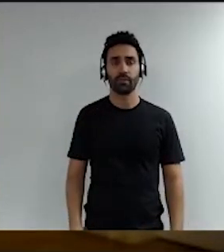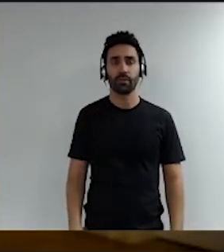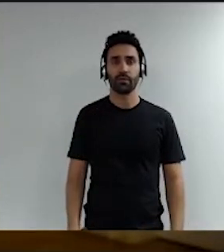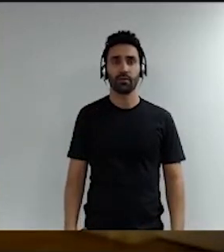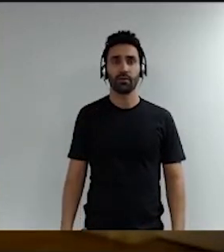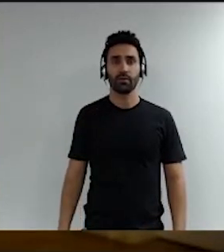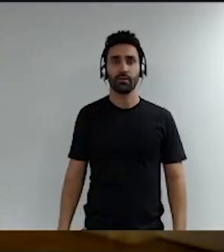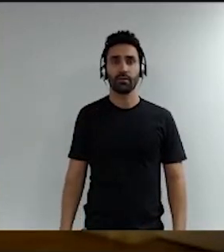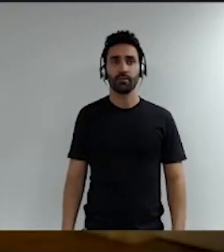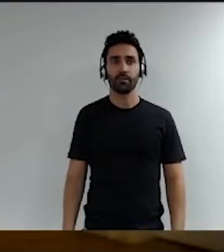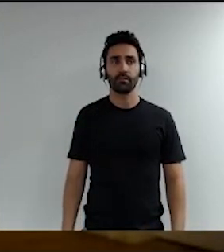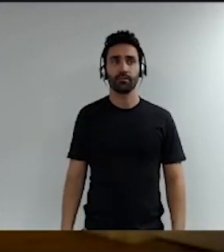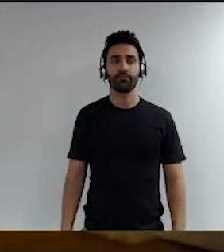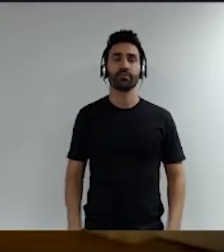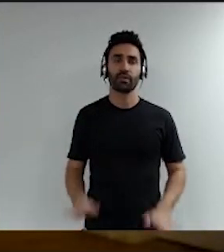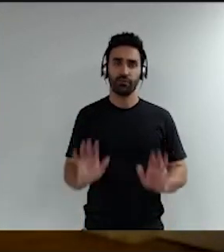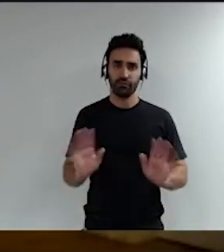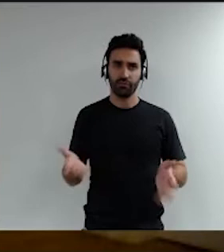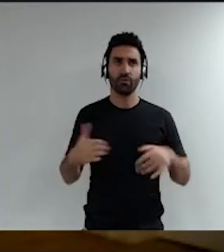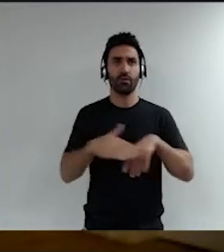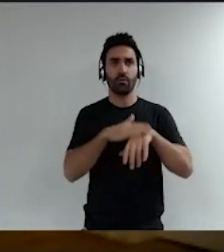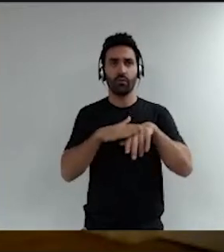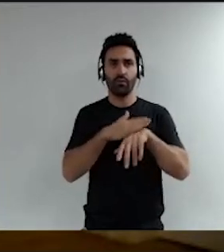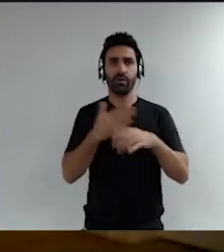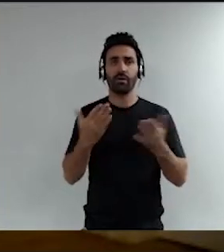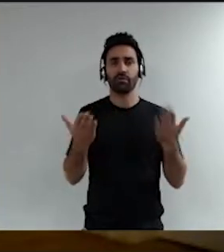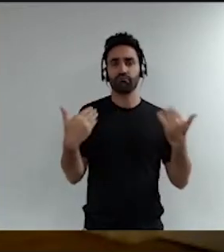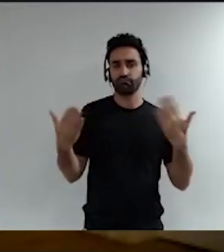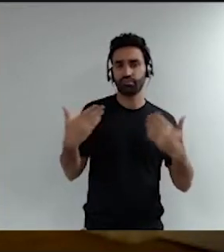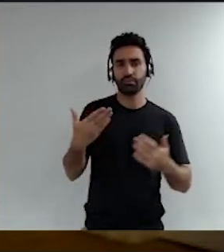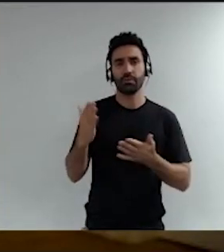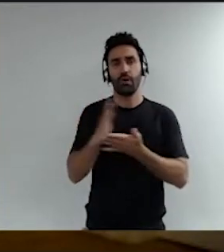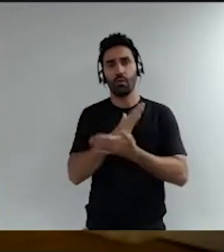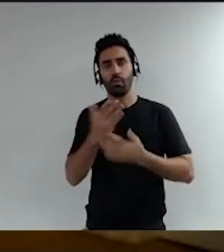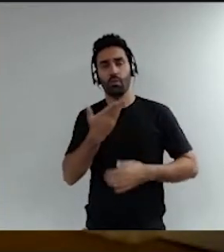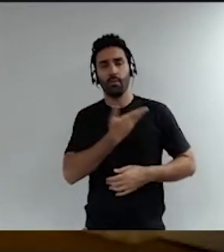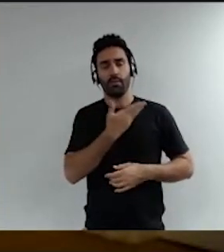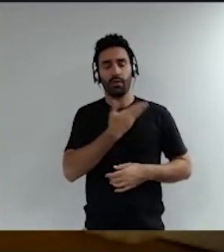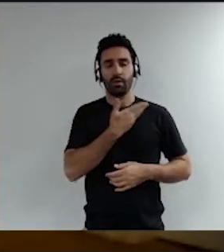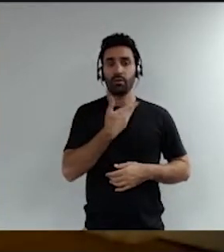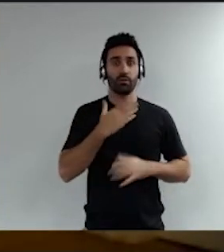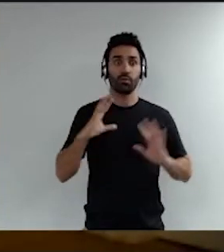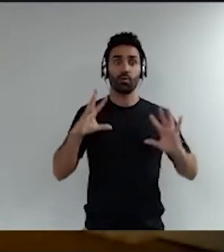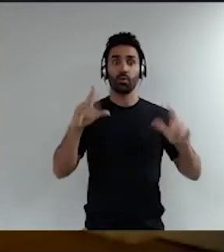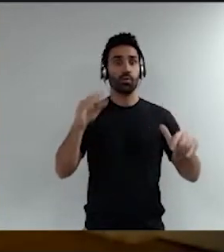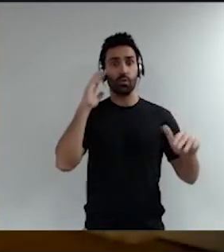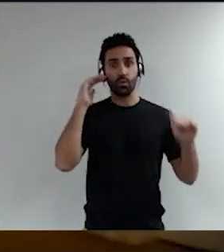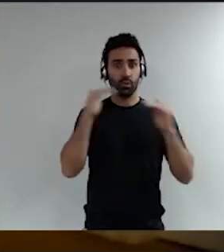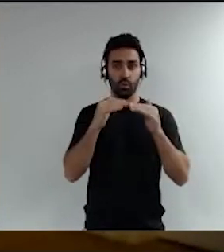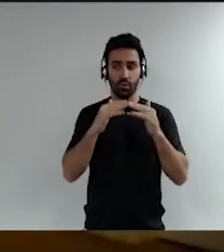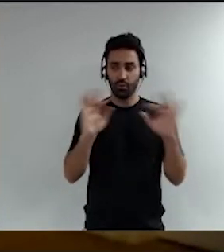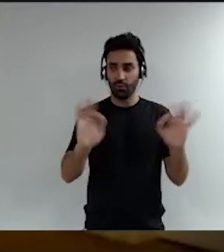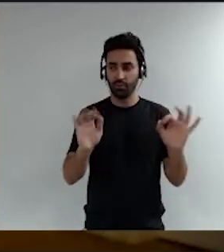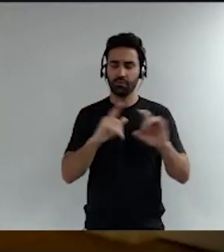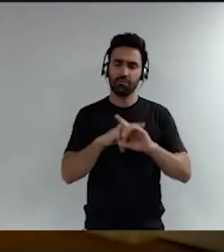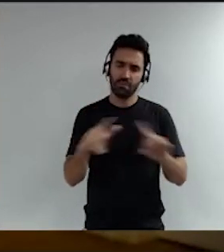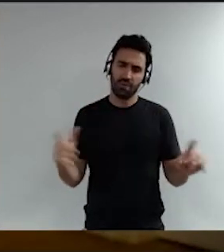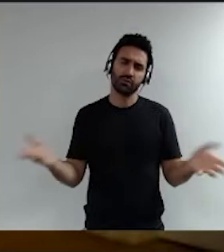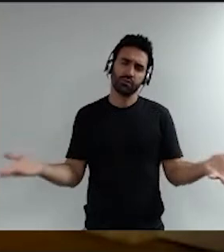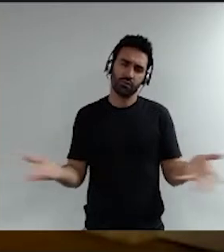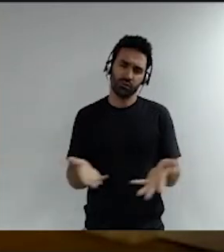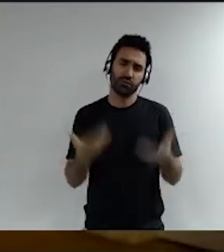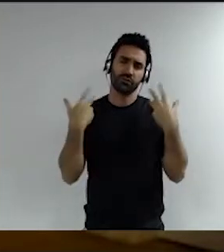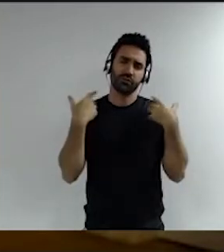tendência, conversando com alguns colegas, isso ainda não é uma coisa que os colegas todos manifestaram, mas é hoje